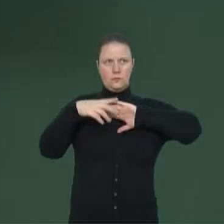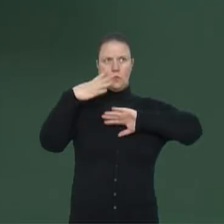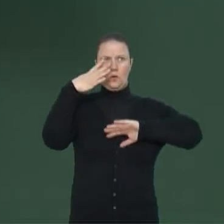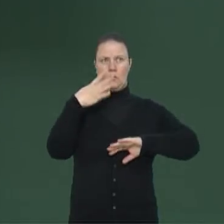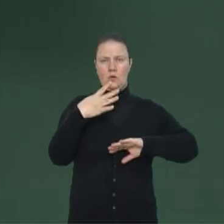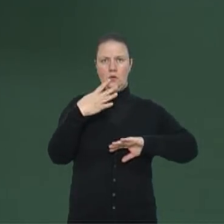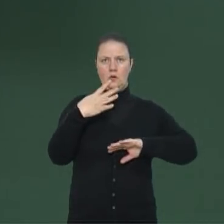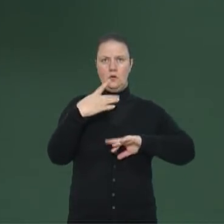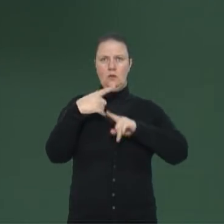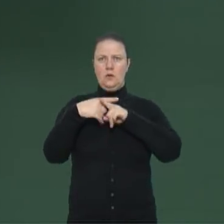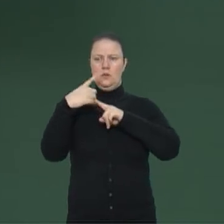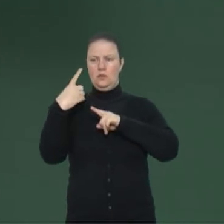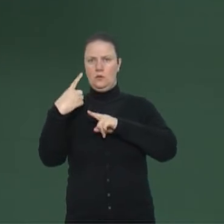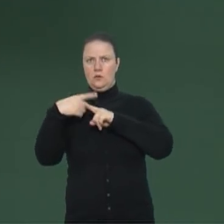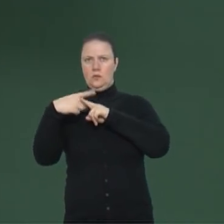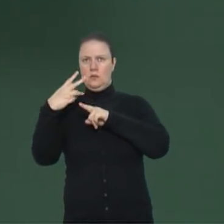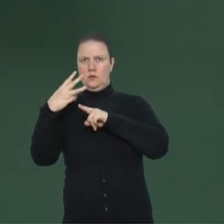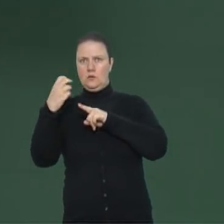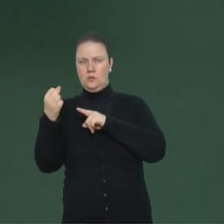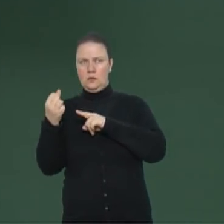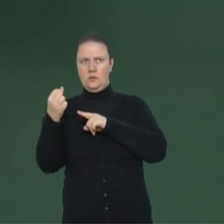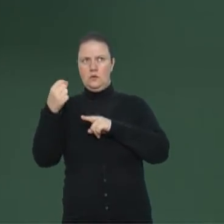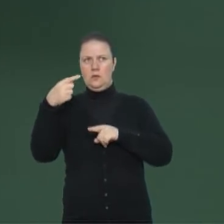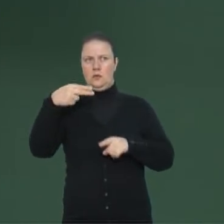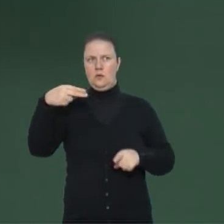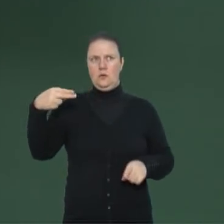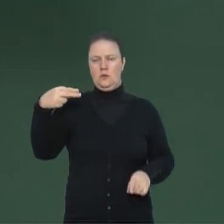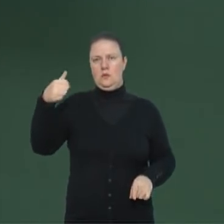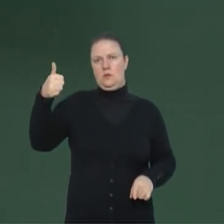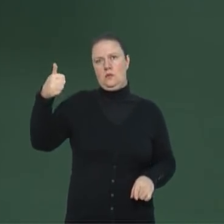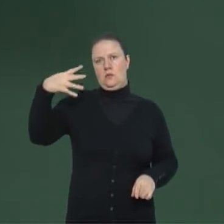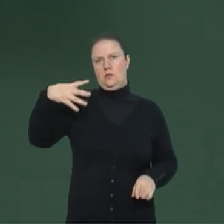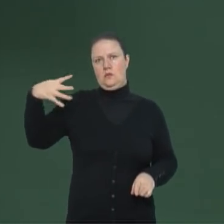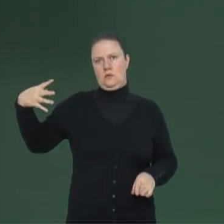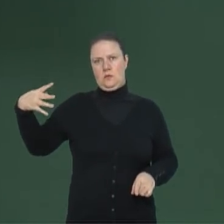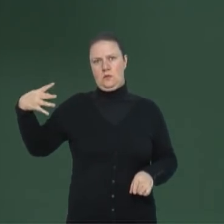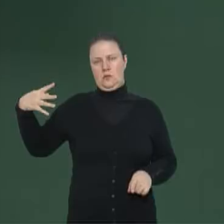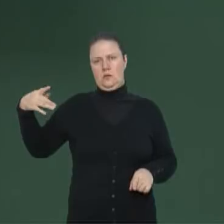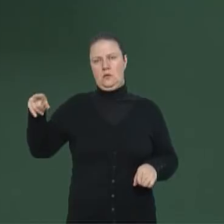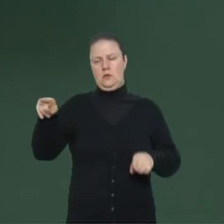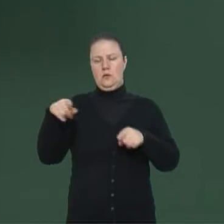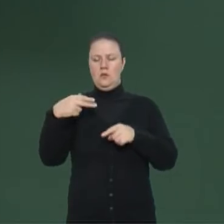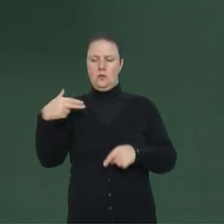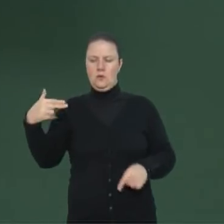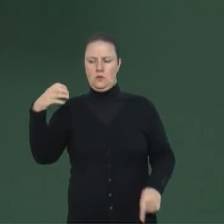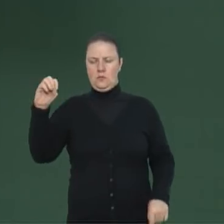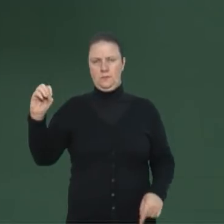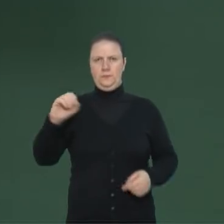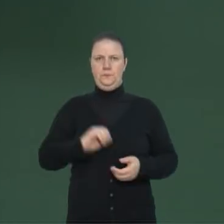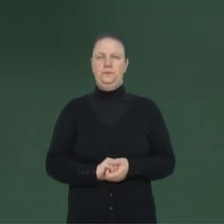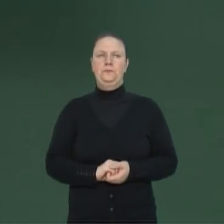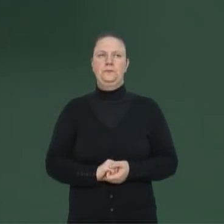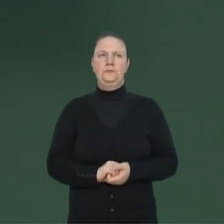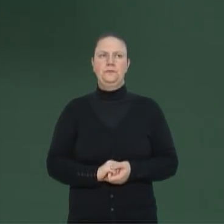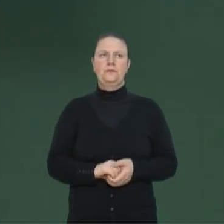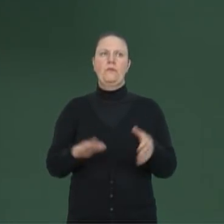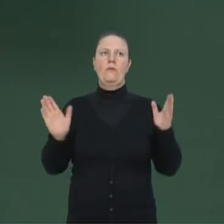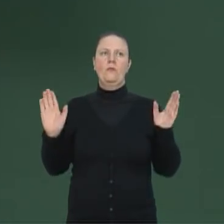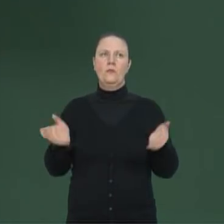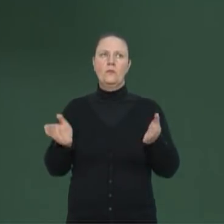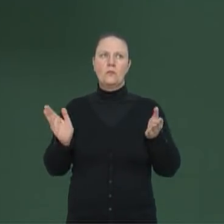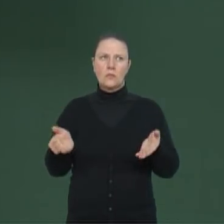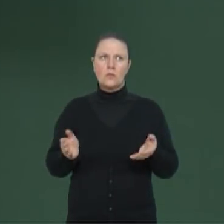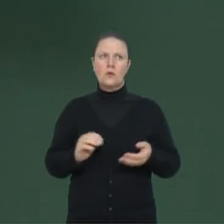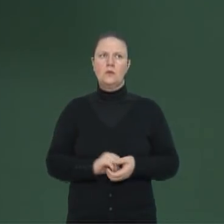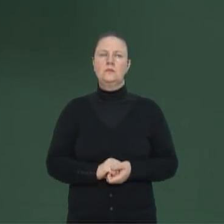1 vezes 36, 144, igual a zero, né? Aqui, eu posso somar o 25 com menos 144,